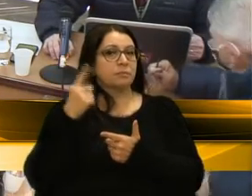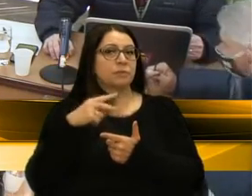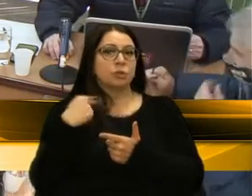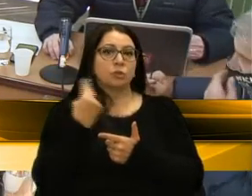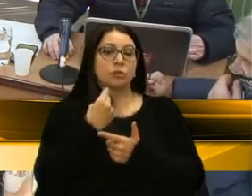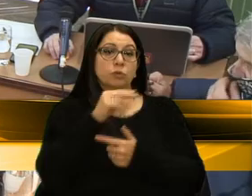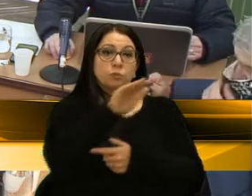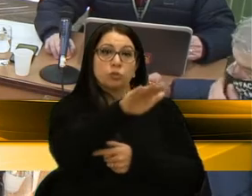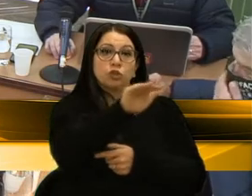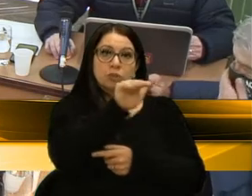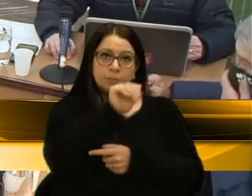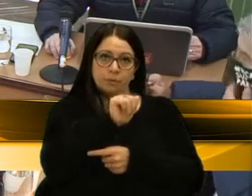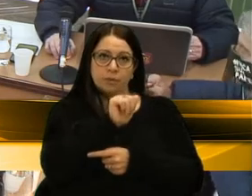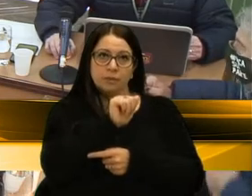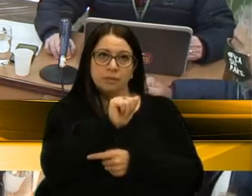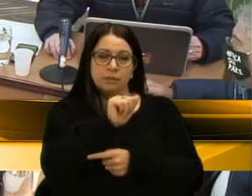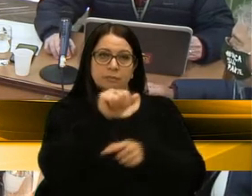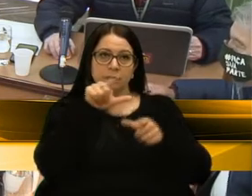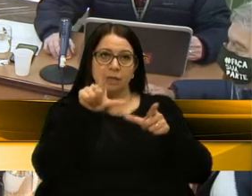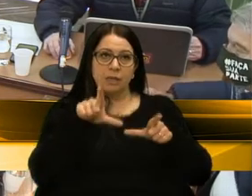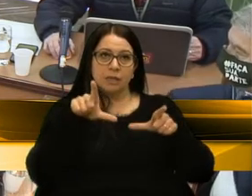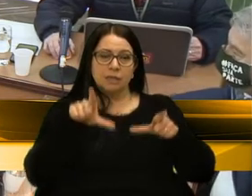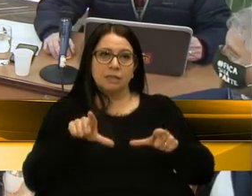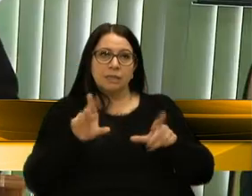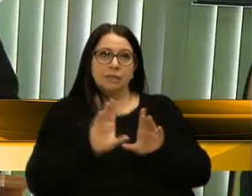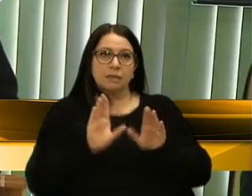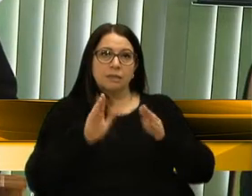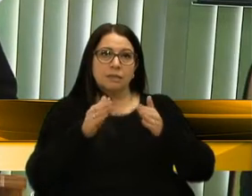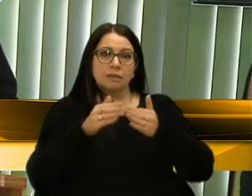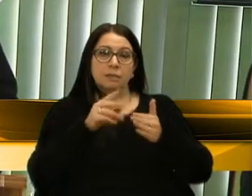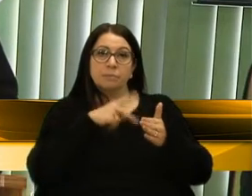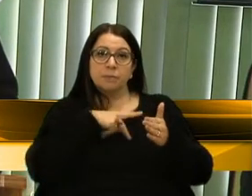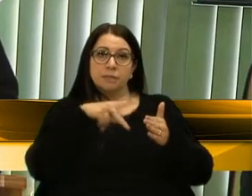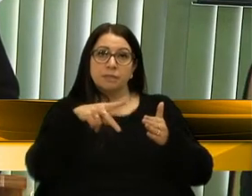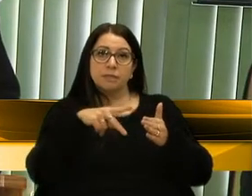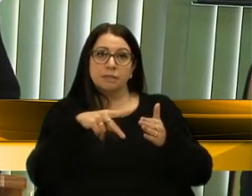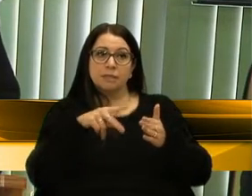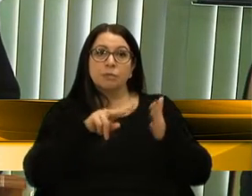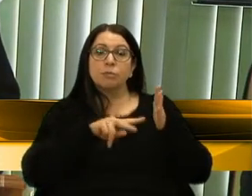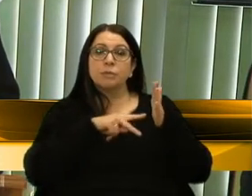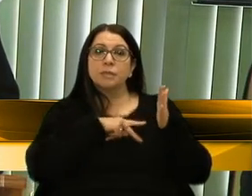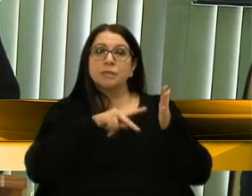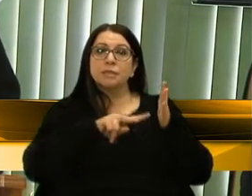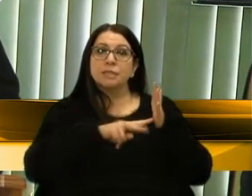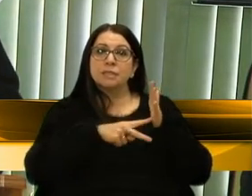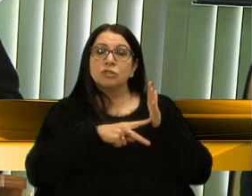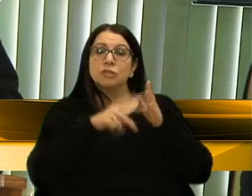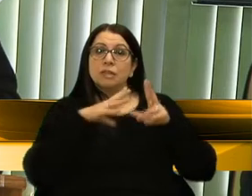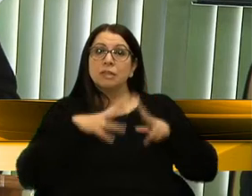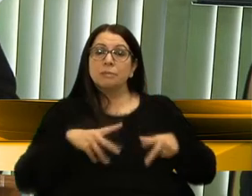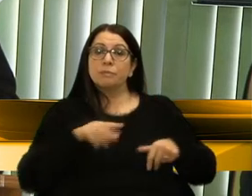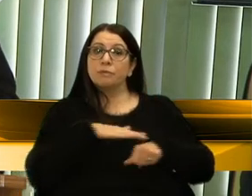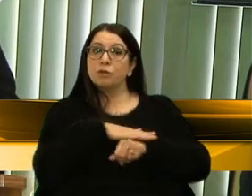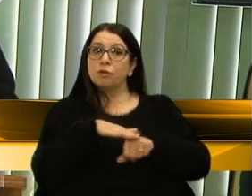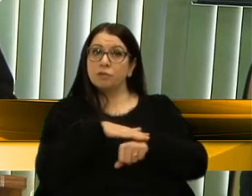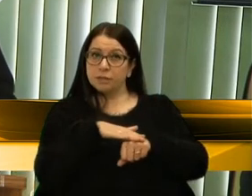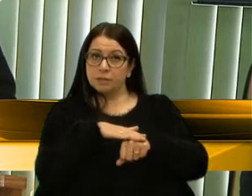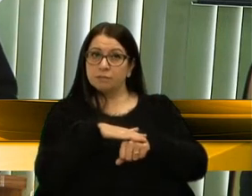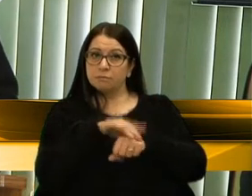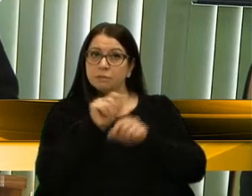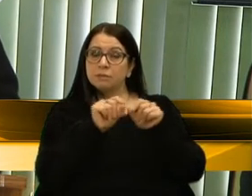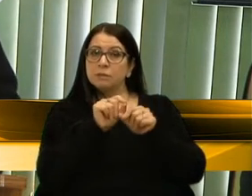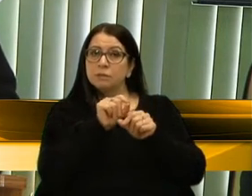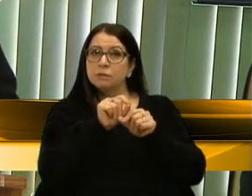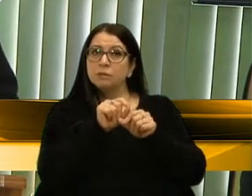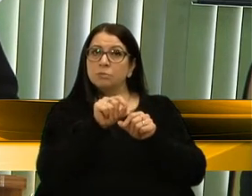fomos chamados ali para a sala da presidência, que o pessoal do Sindilimp veio conversar conosco, verificando se